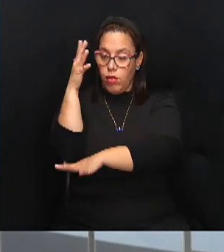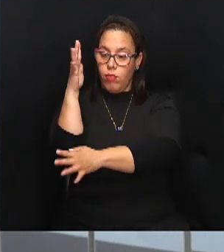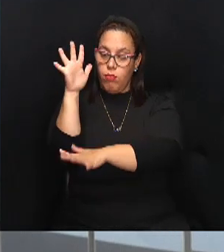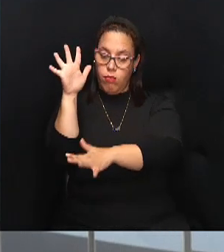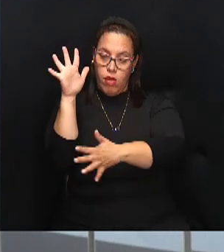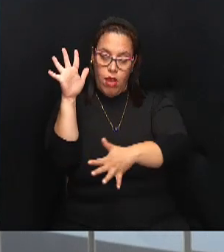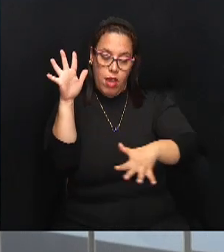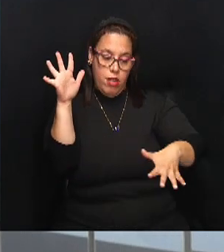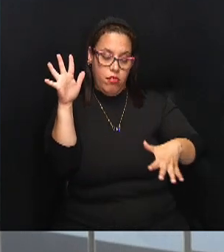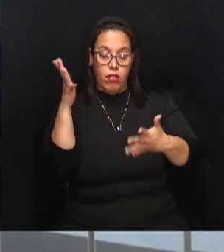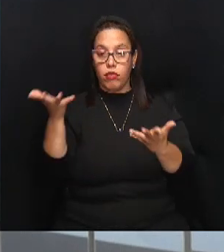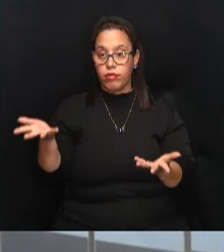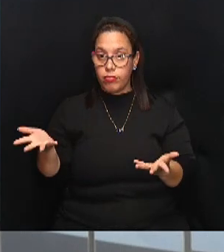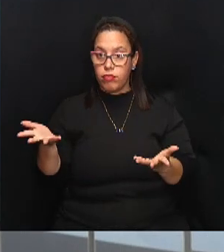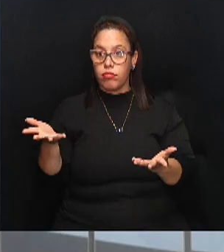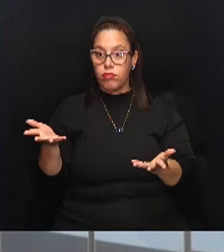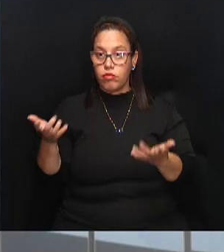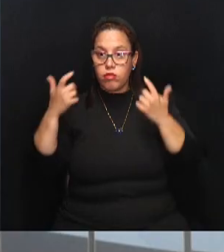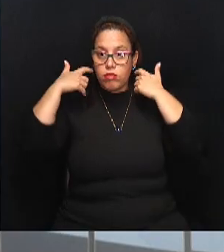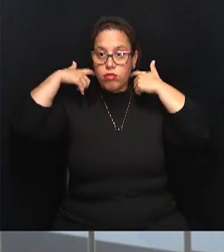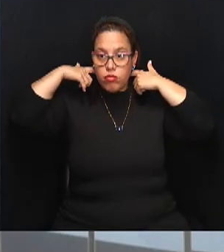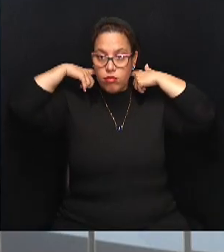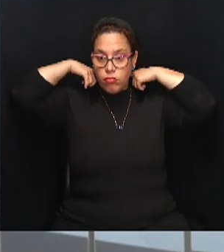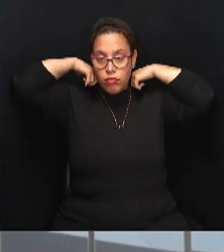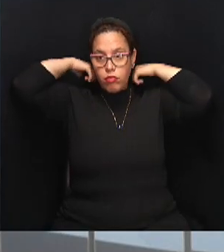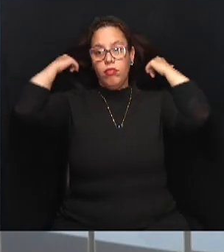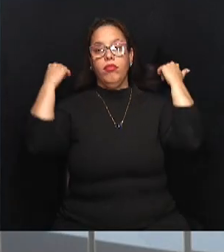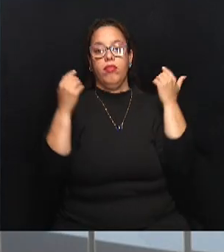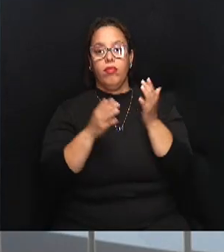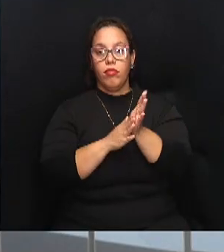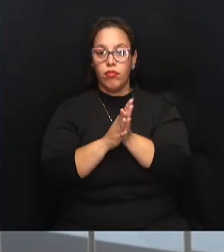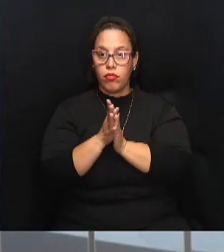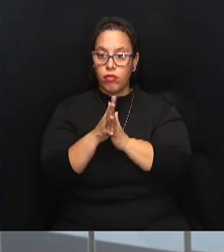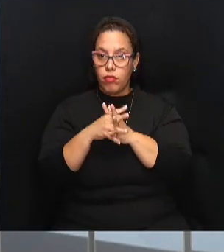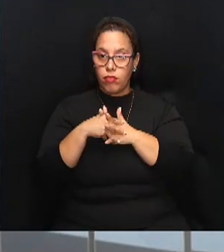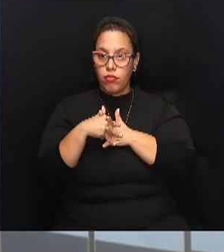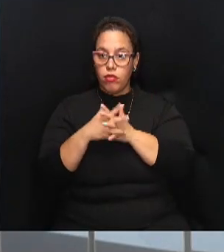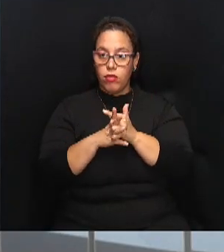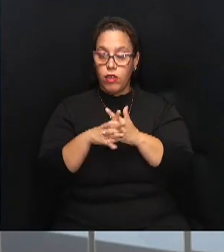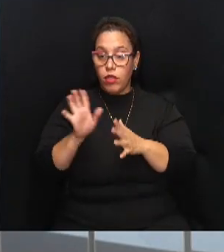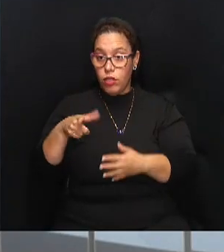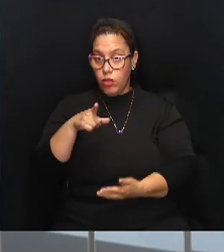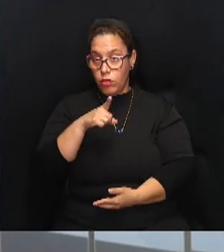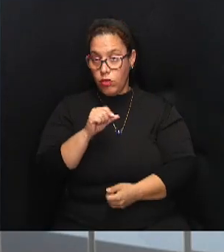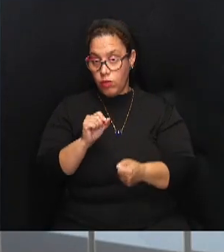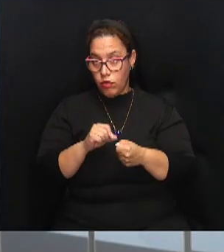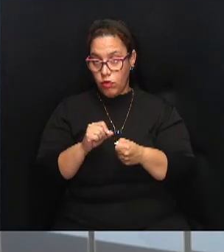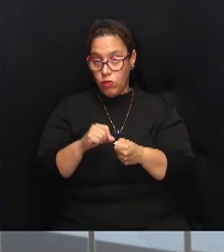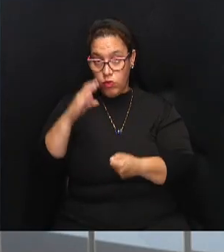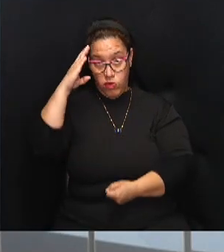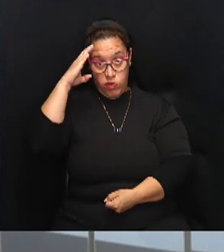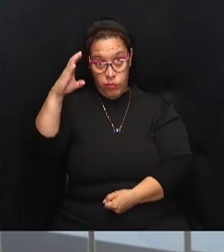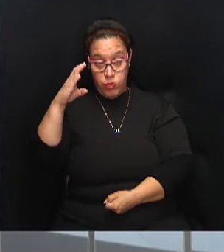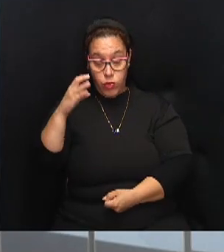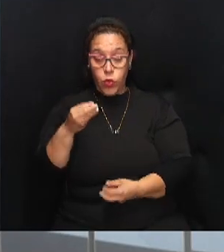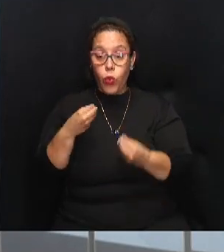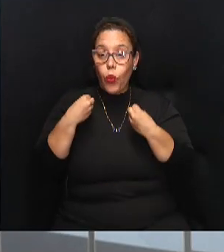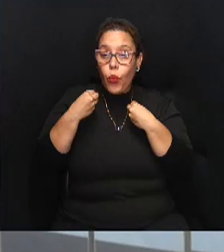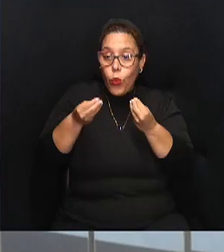ou municipais. Então a gente vê que alguns municípios já fazem, principalmente com o bombeiro, como ele